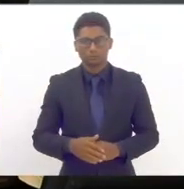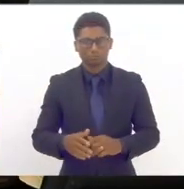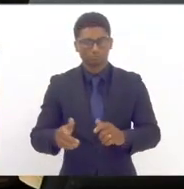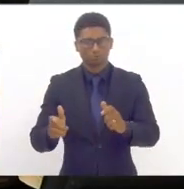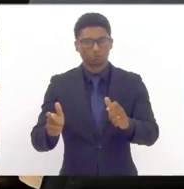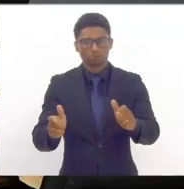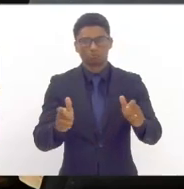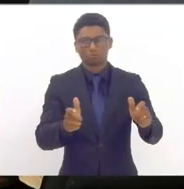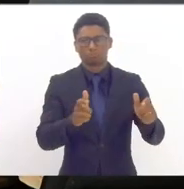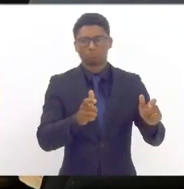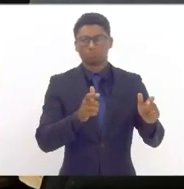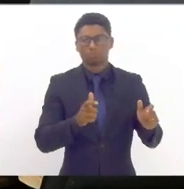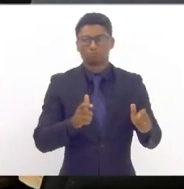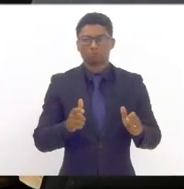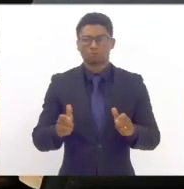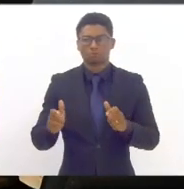onde